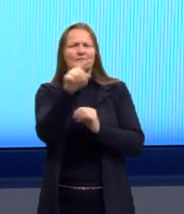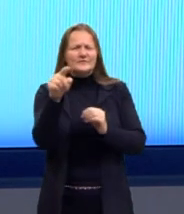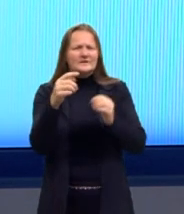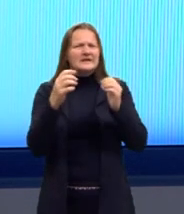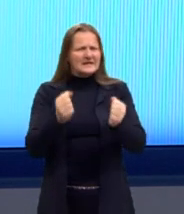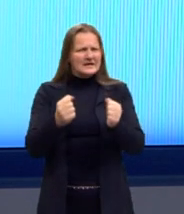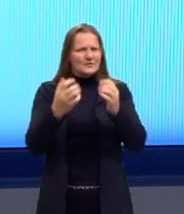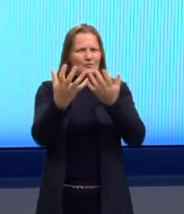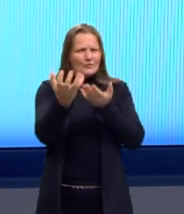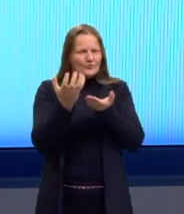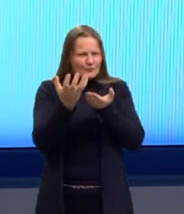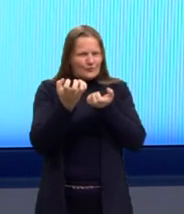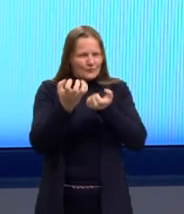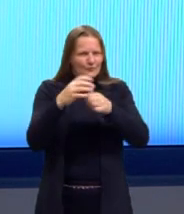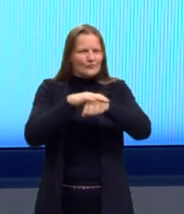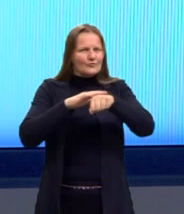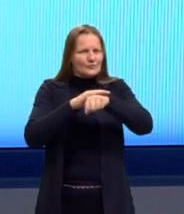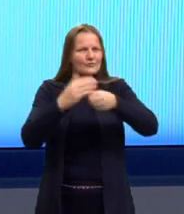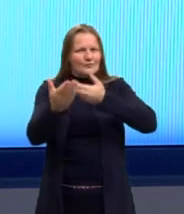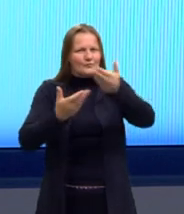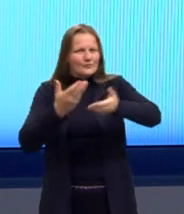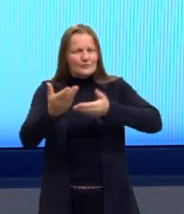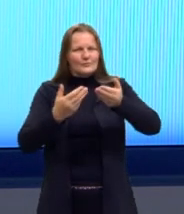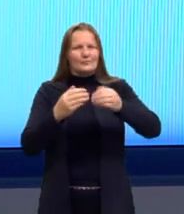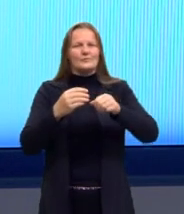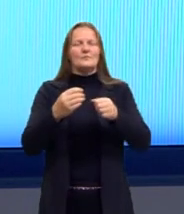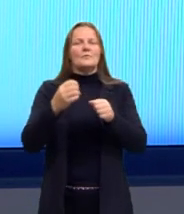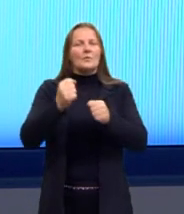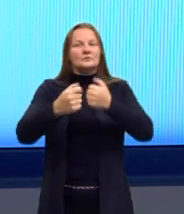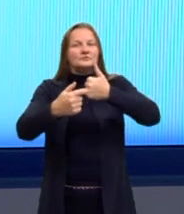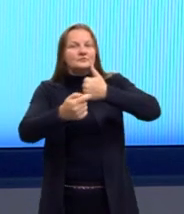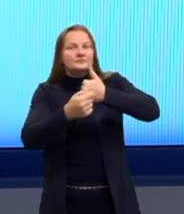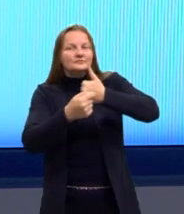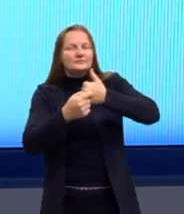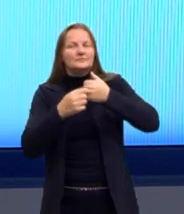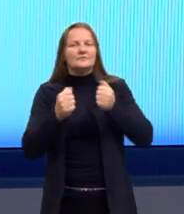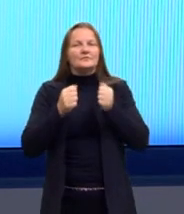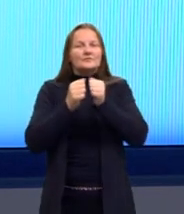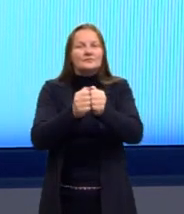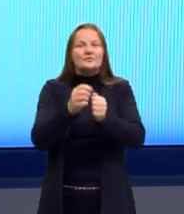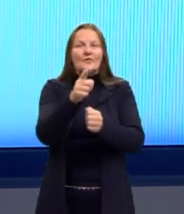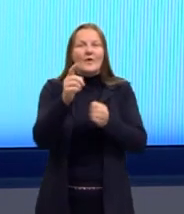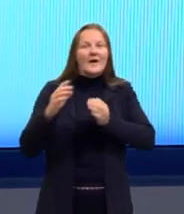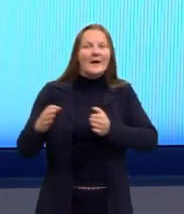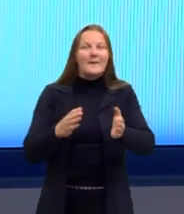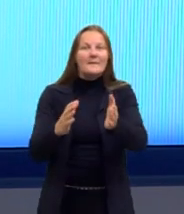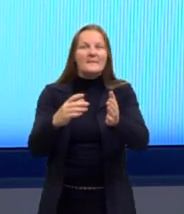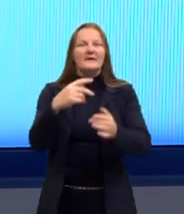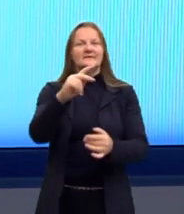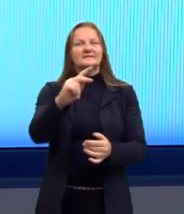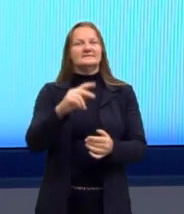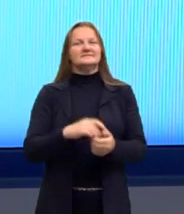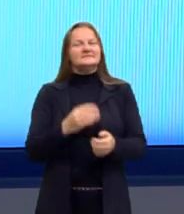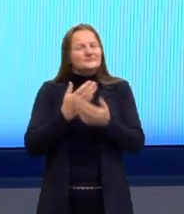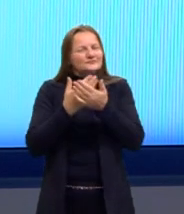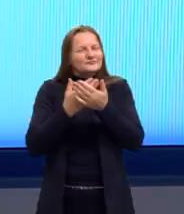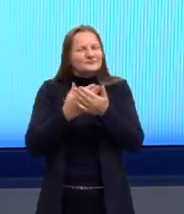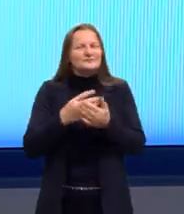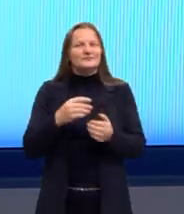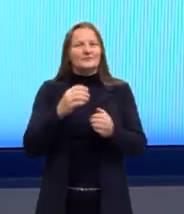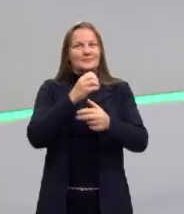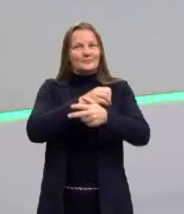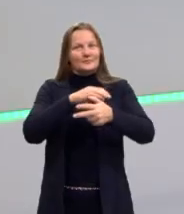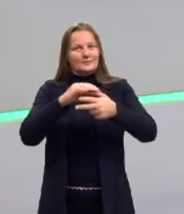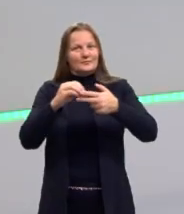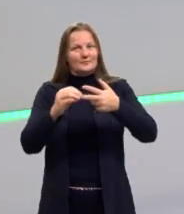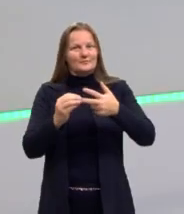vocês queiram entrar em contato ou me marcar aí nos Stories para eu acompanhar essa caminhada de vocês de estudos aí no